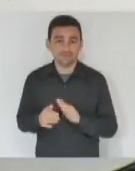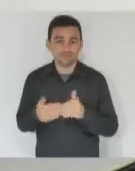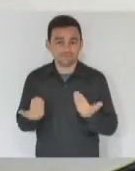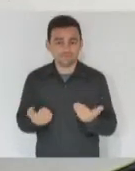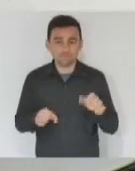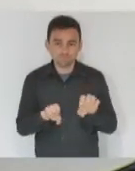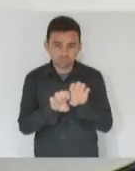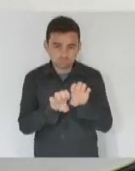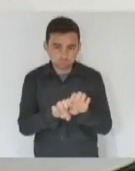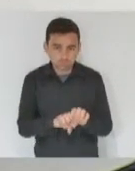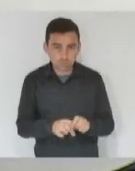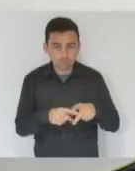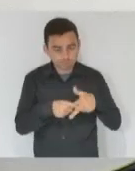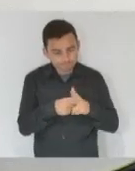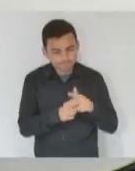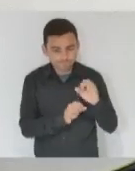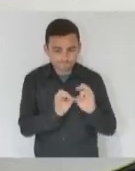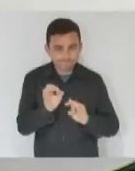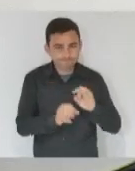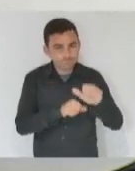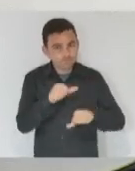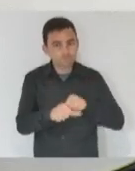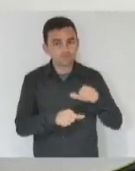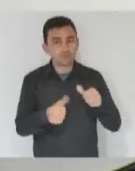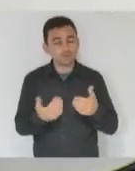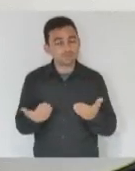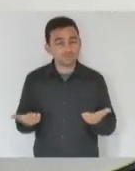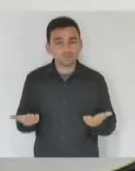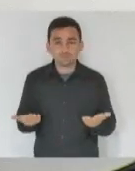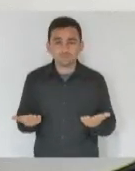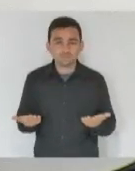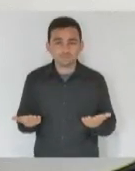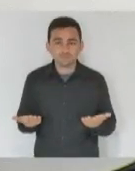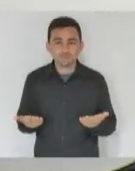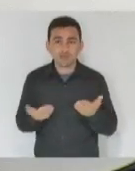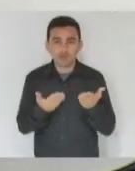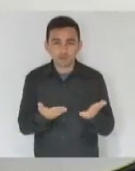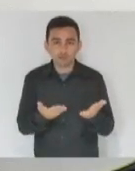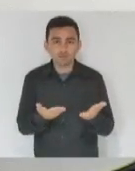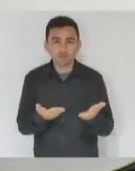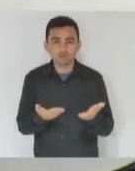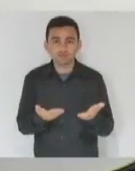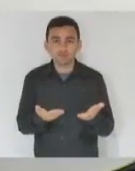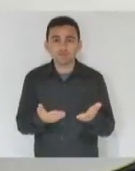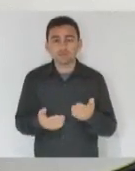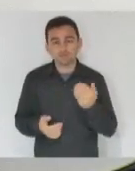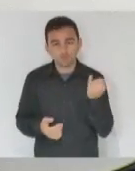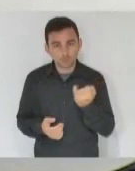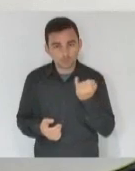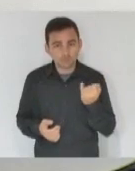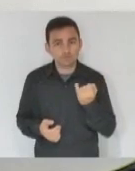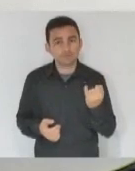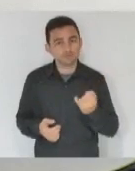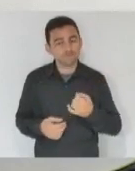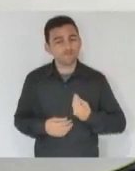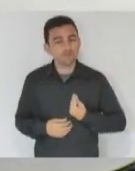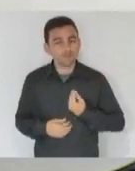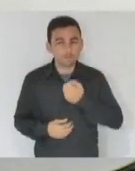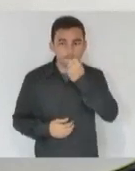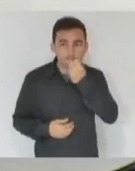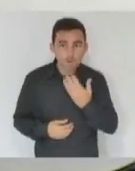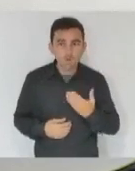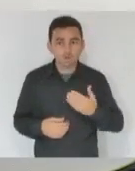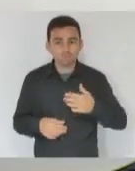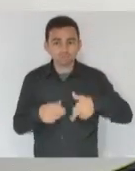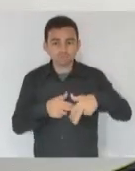reestruturação e reforma da Prainha. Então, o local que está morto era um local para celebrar a vida, infelizmente não está